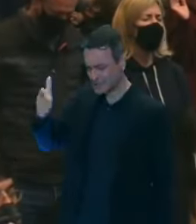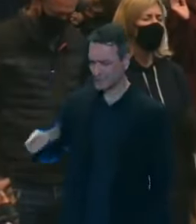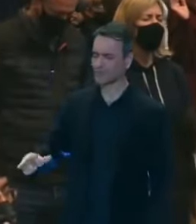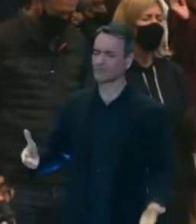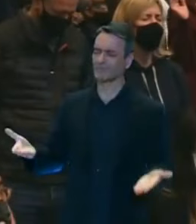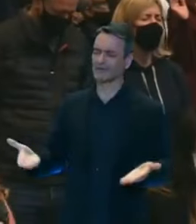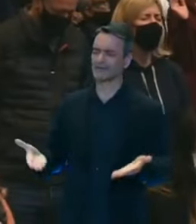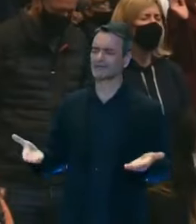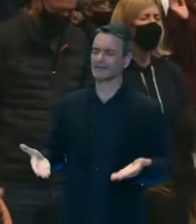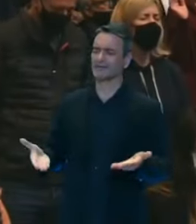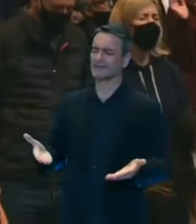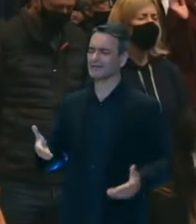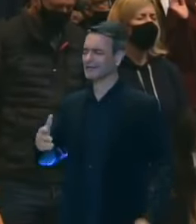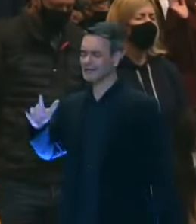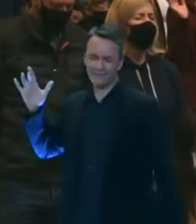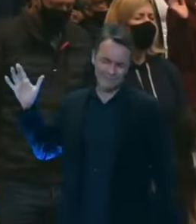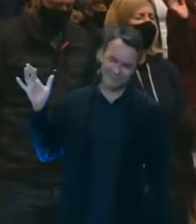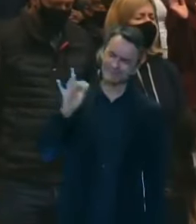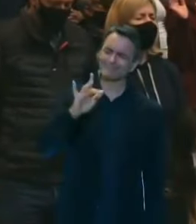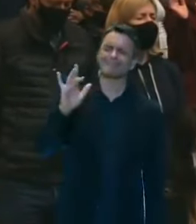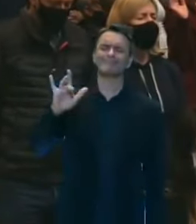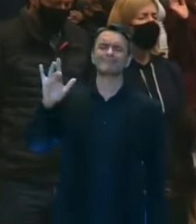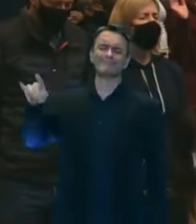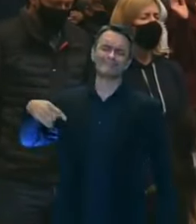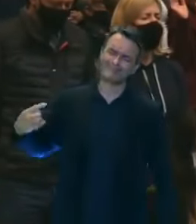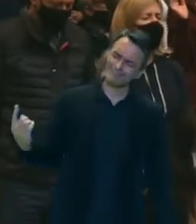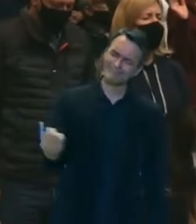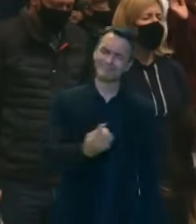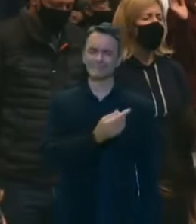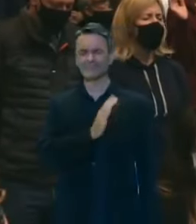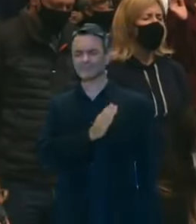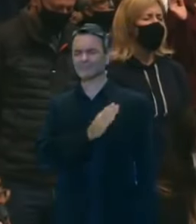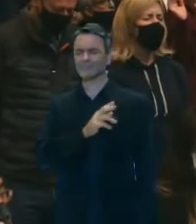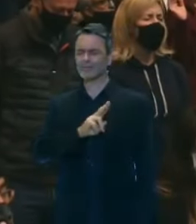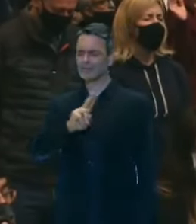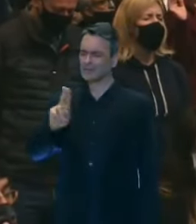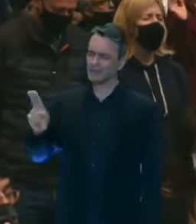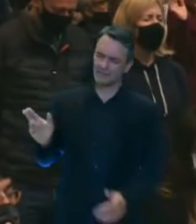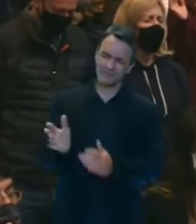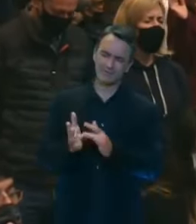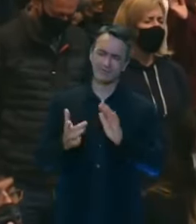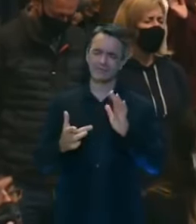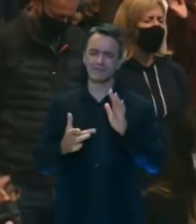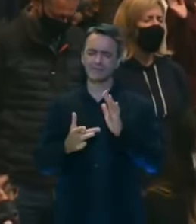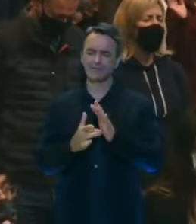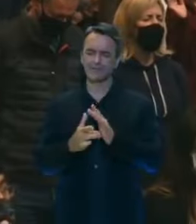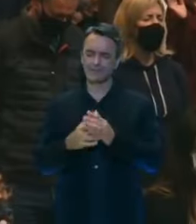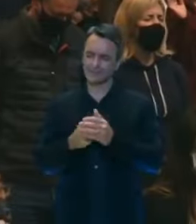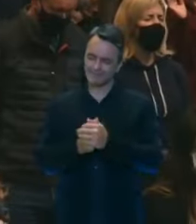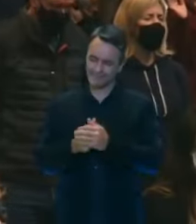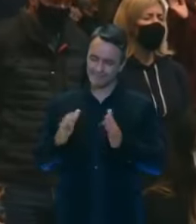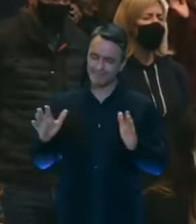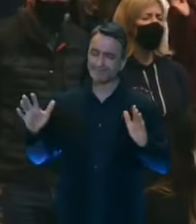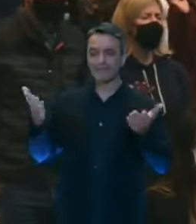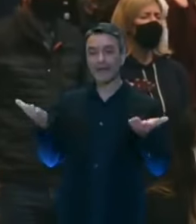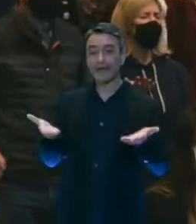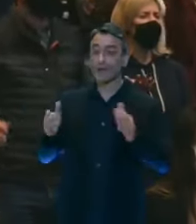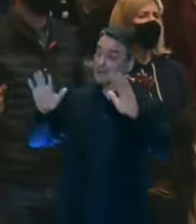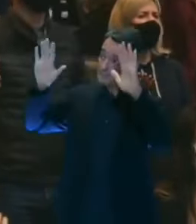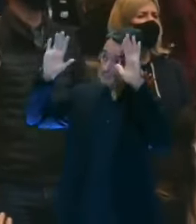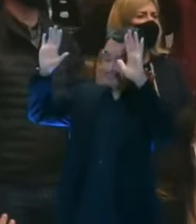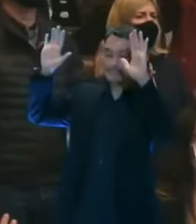aqui, e fala aos nossos corações, Pai, em nome de Jesus. Estenda as mãos para o alto